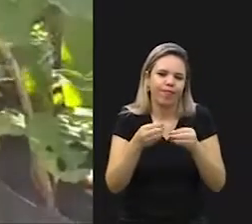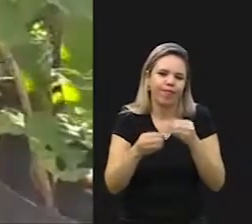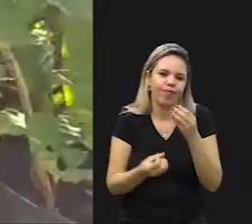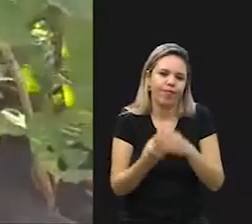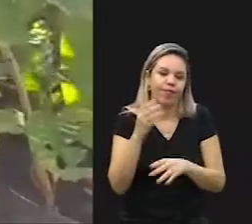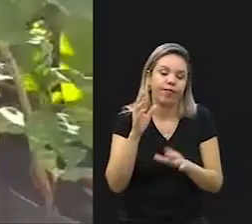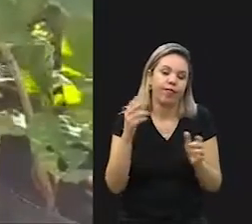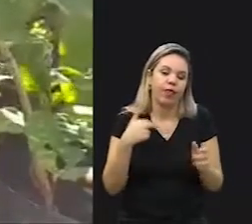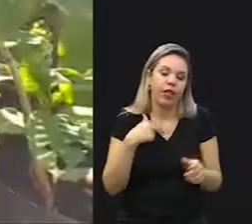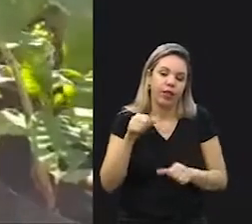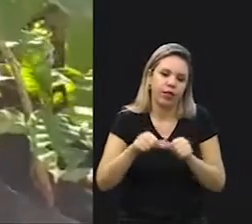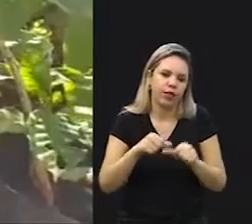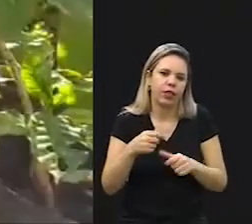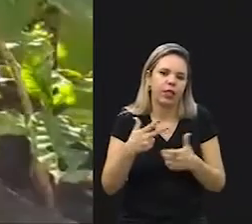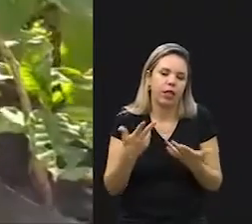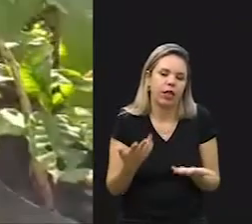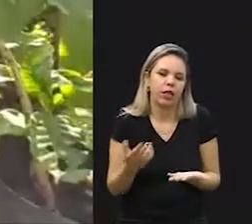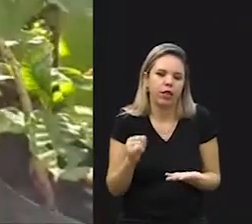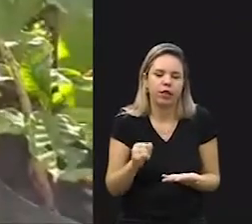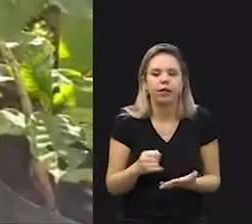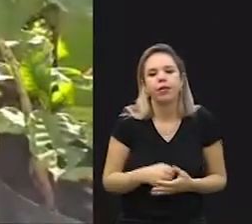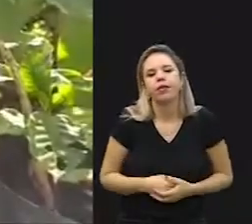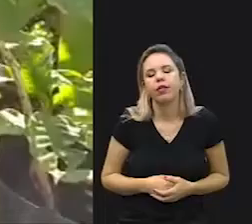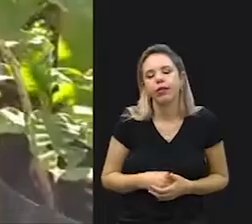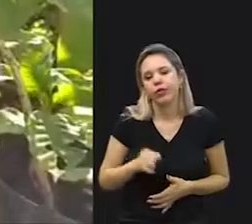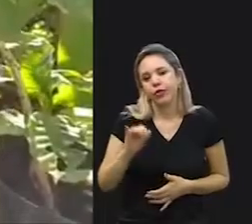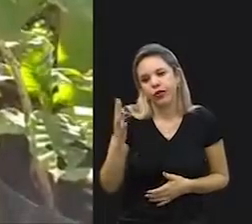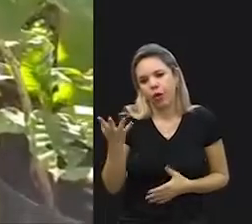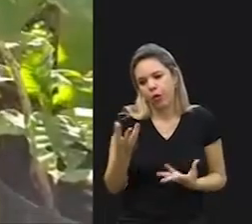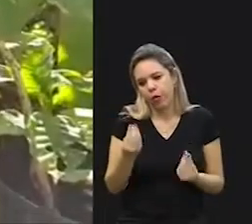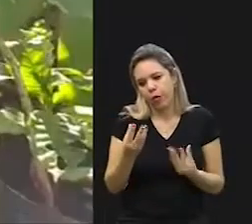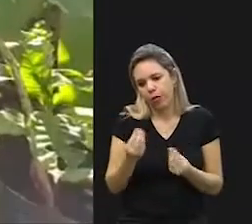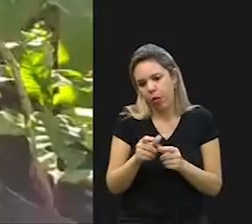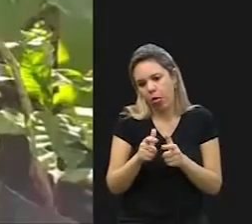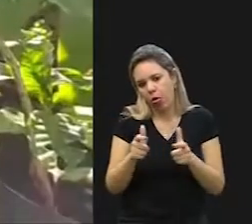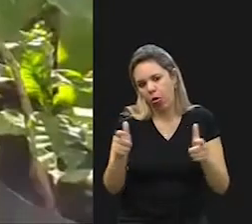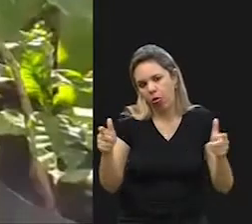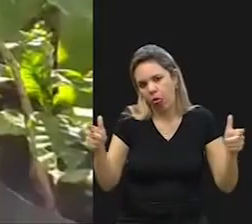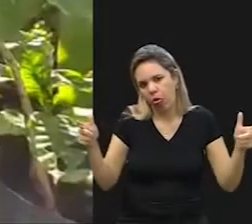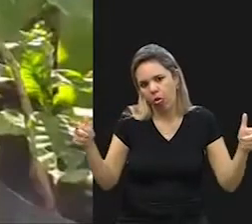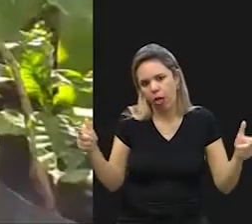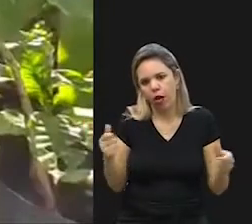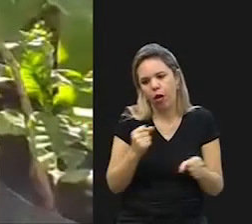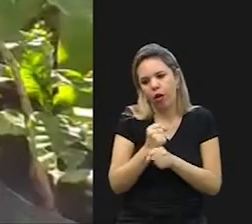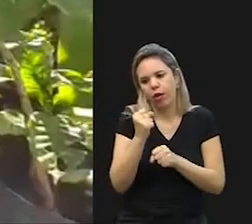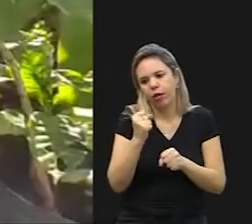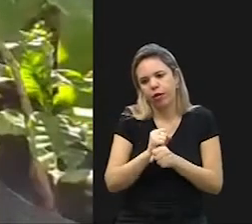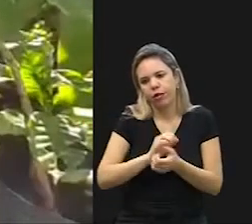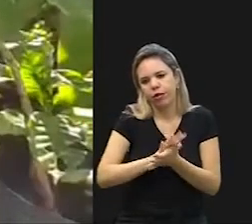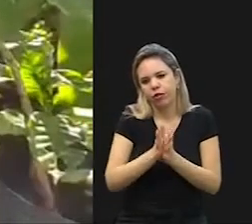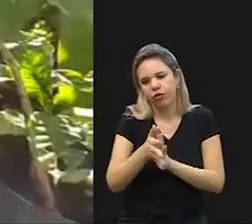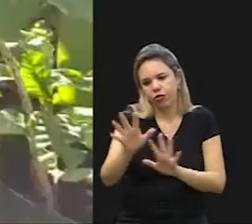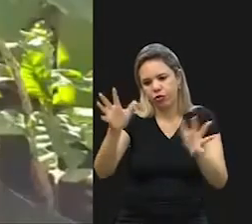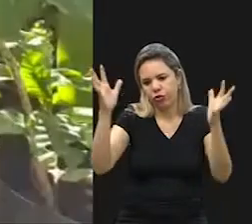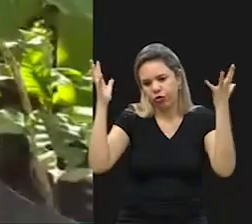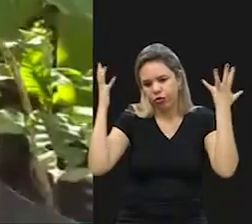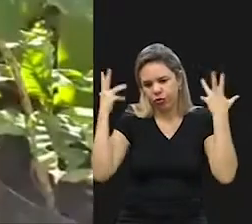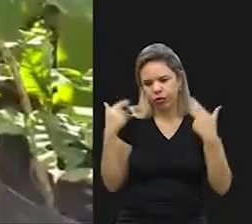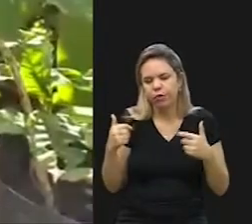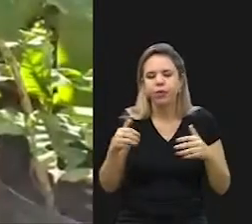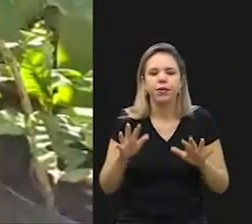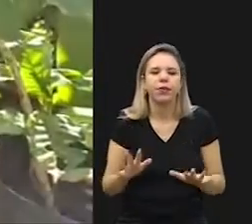ser irreversíveis se for muito grande, né? Esse impacto for